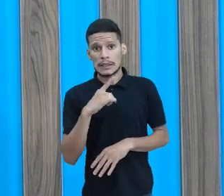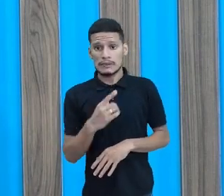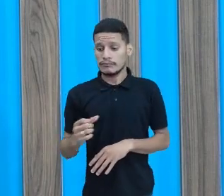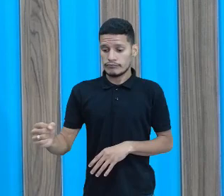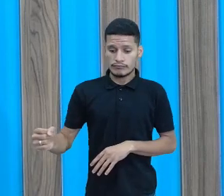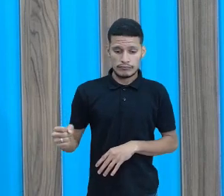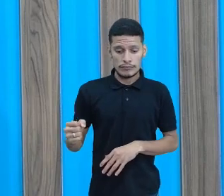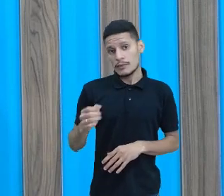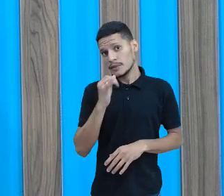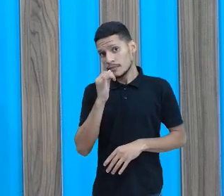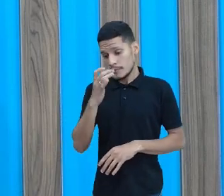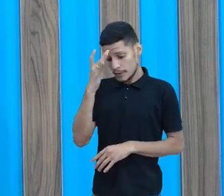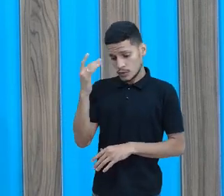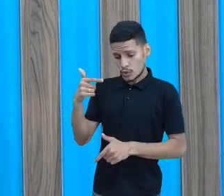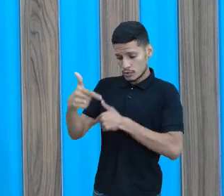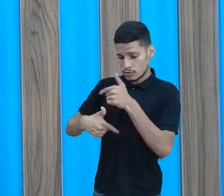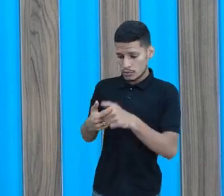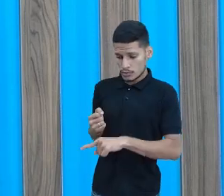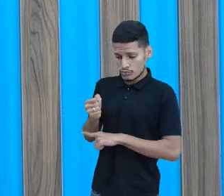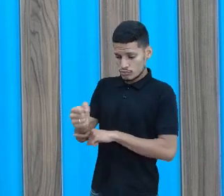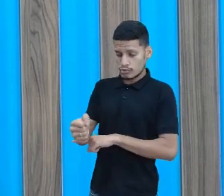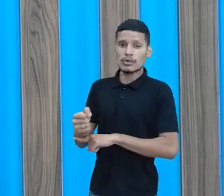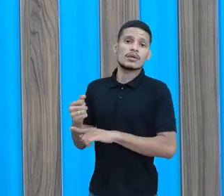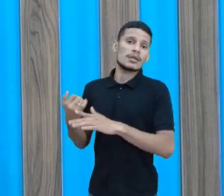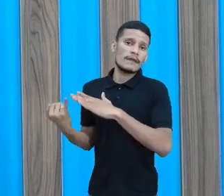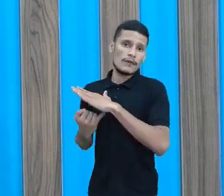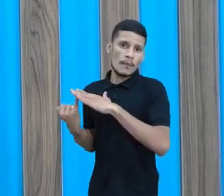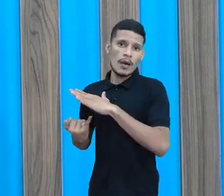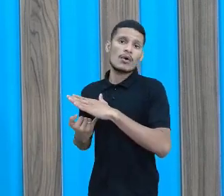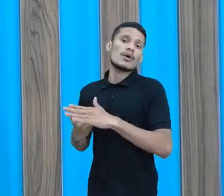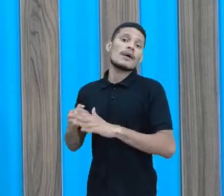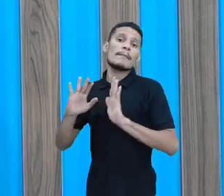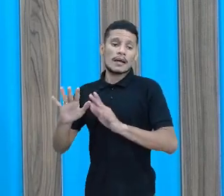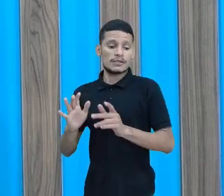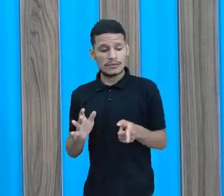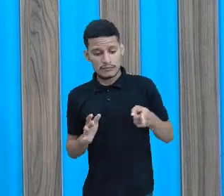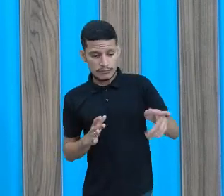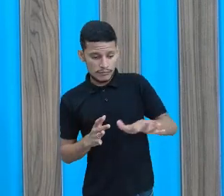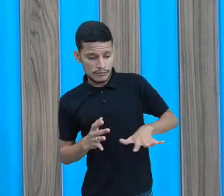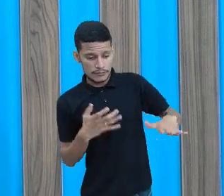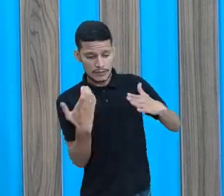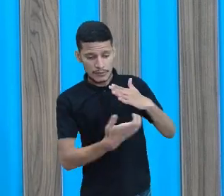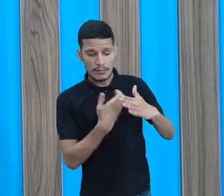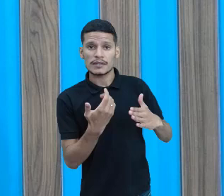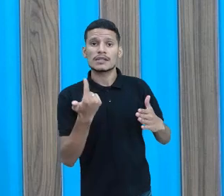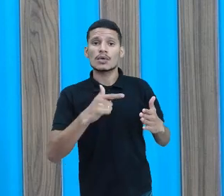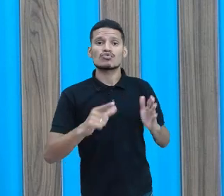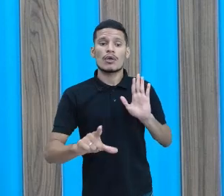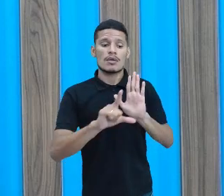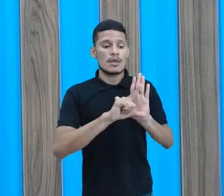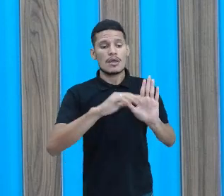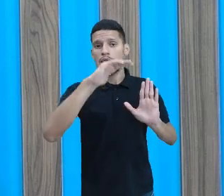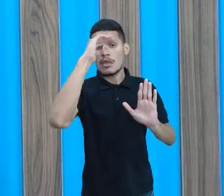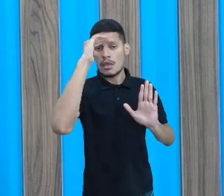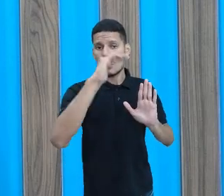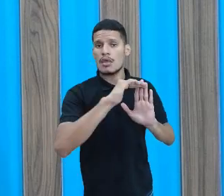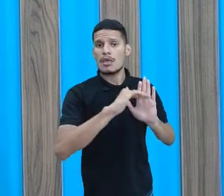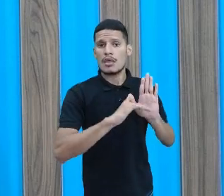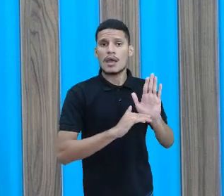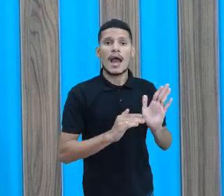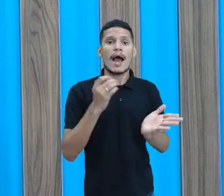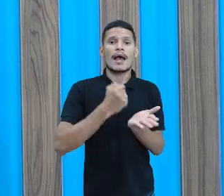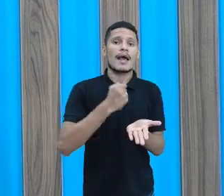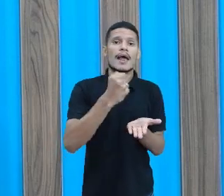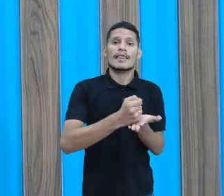mercado informal com uma empresa que age de forma desonesta e não assina a carteira do